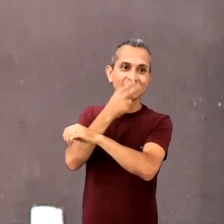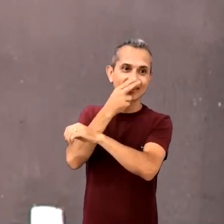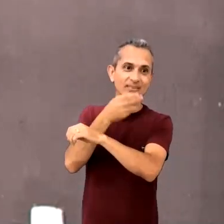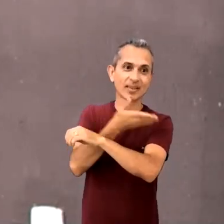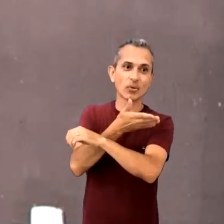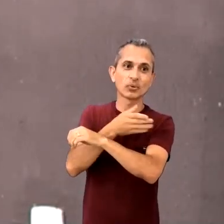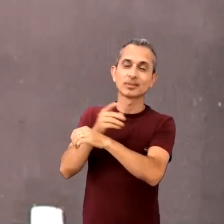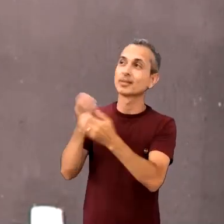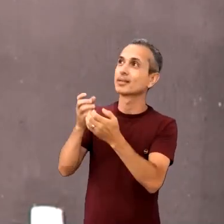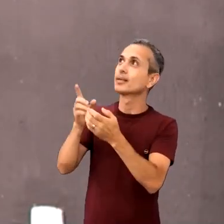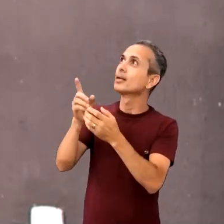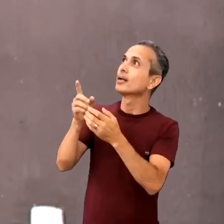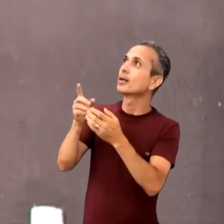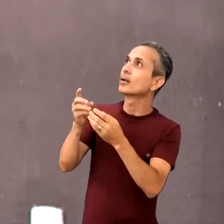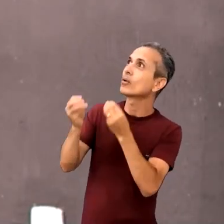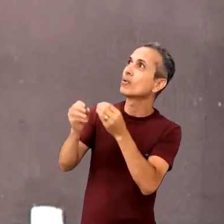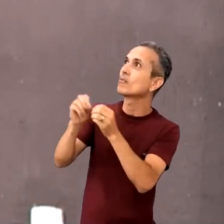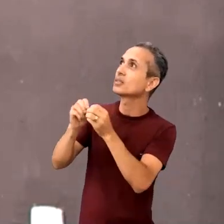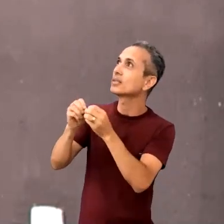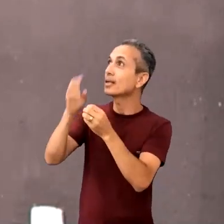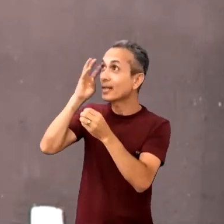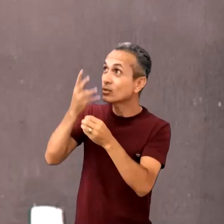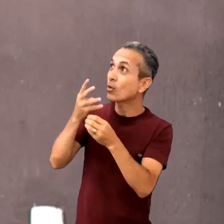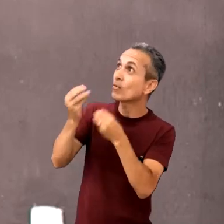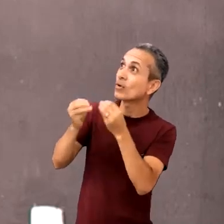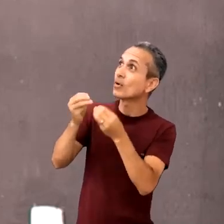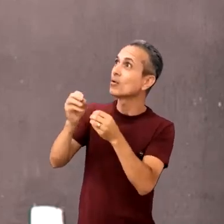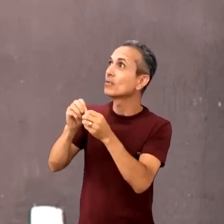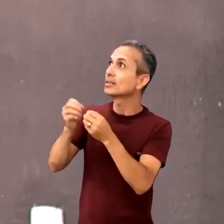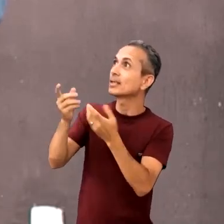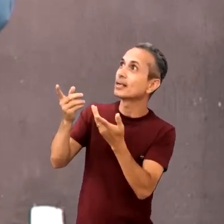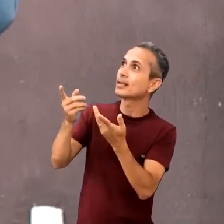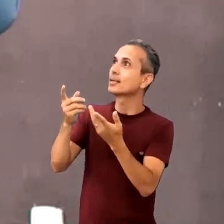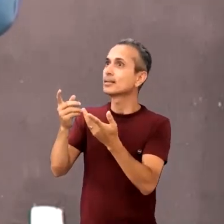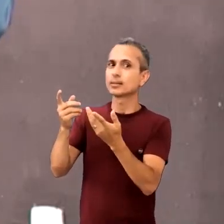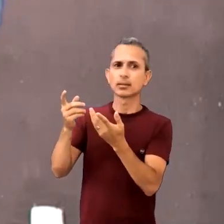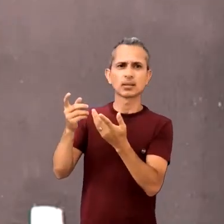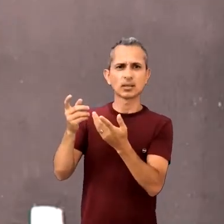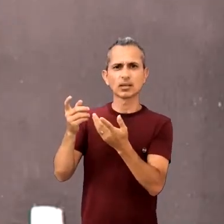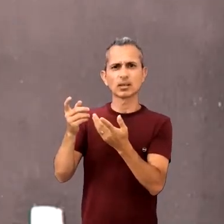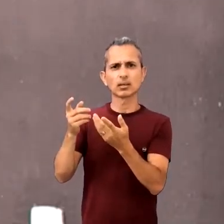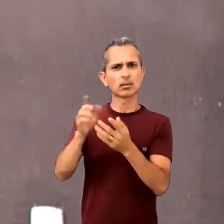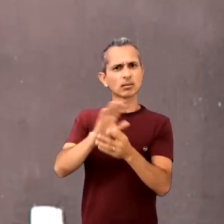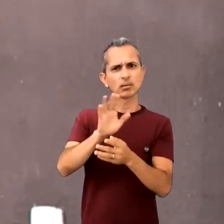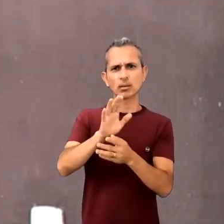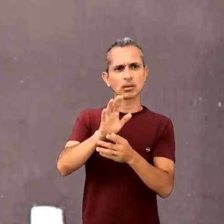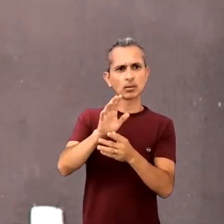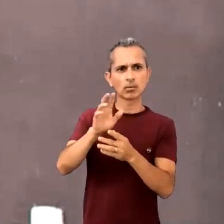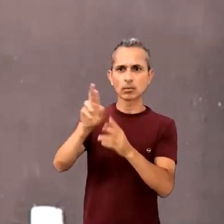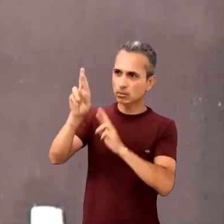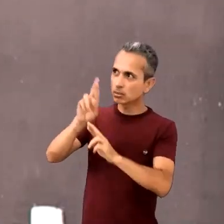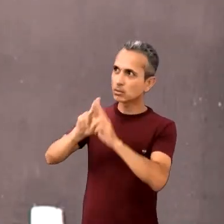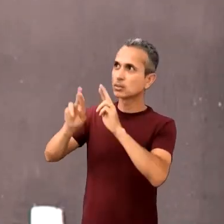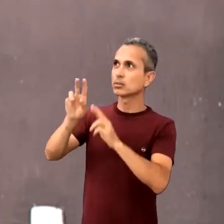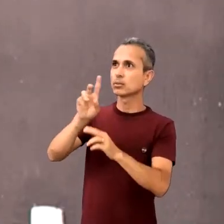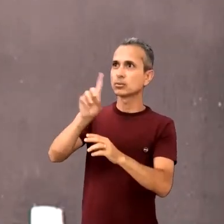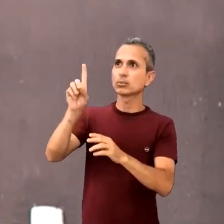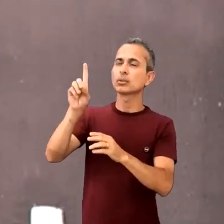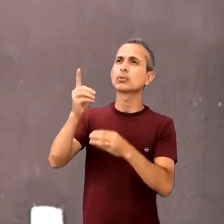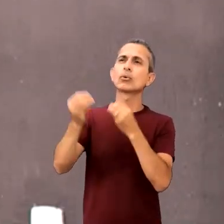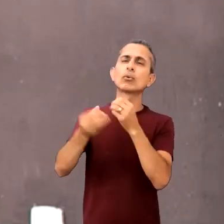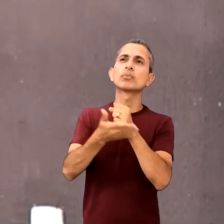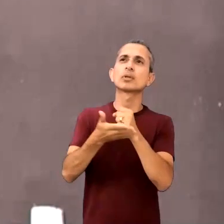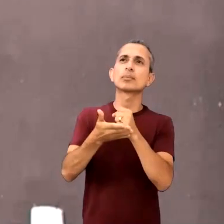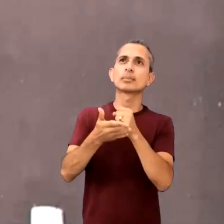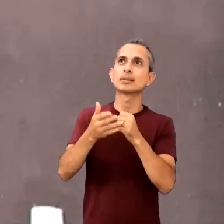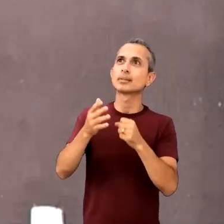assim, faça assado. Não. O nosso relacionamento com Deus, ele se baseia no conhecimento que nós devemos